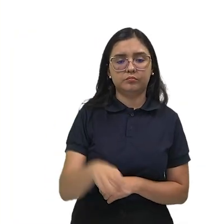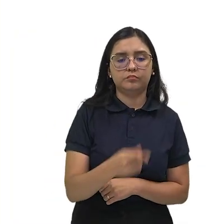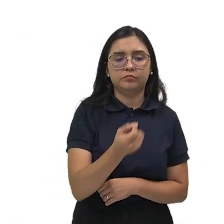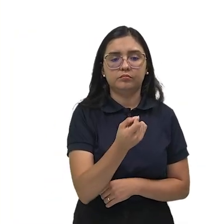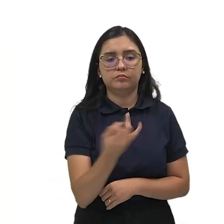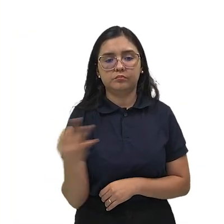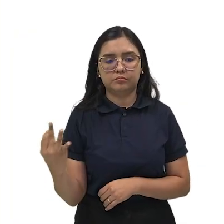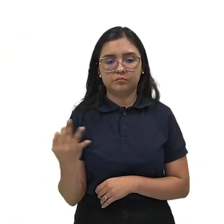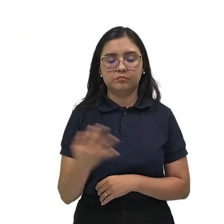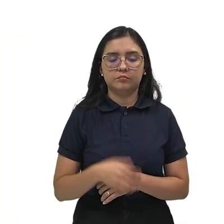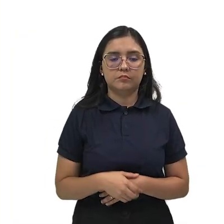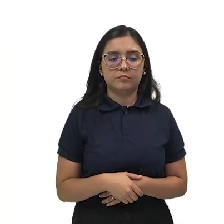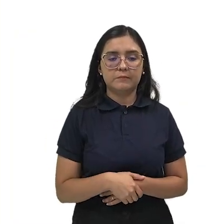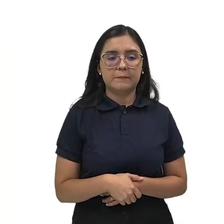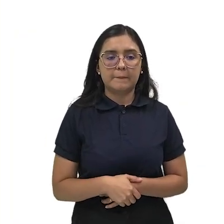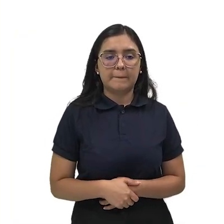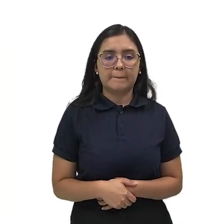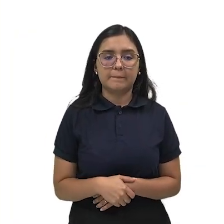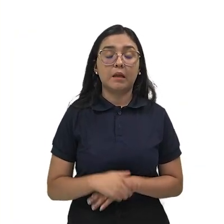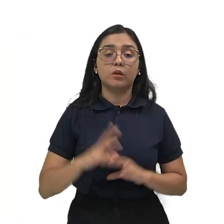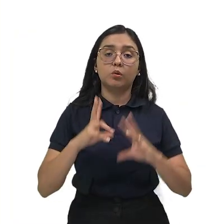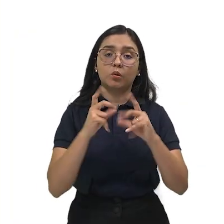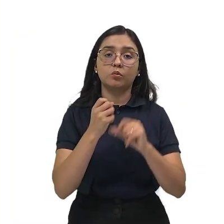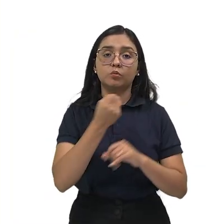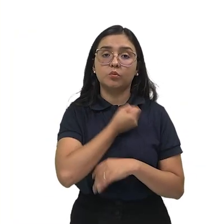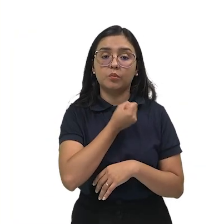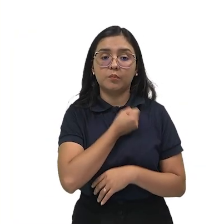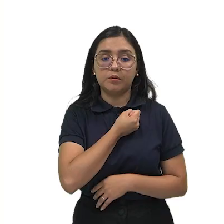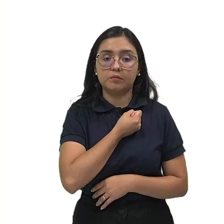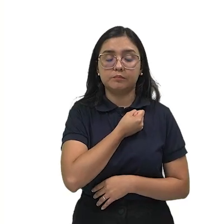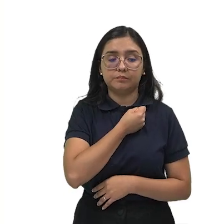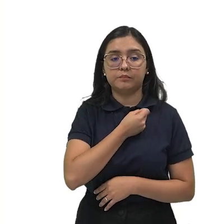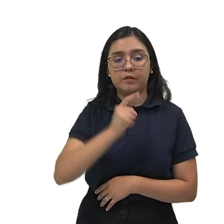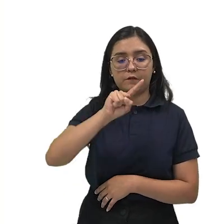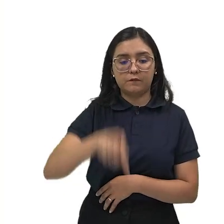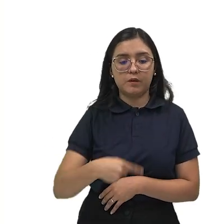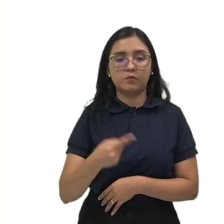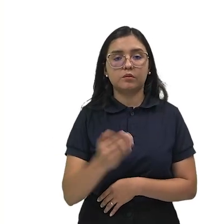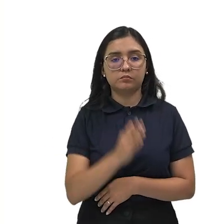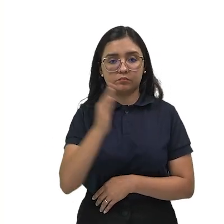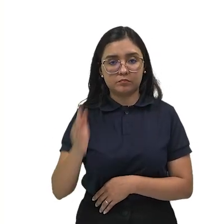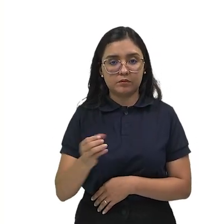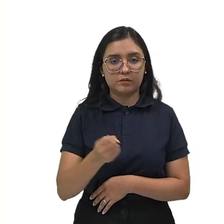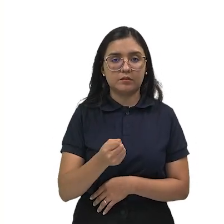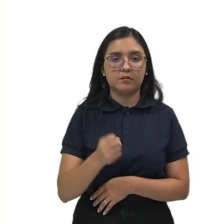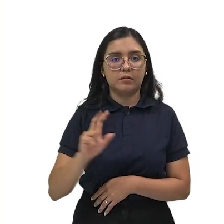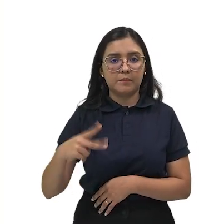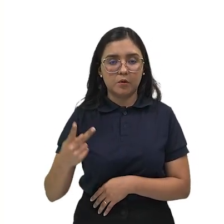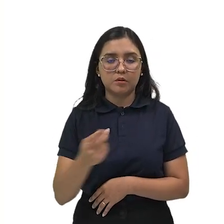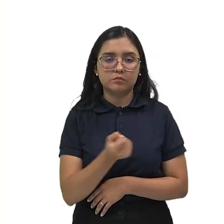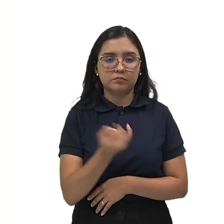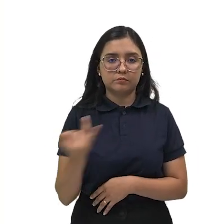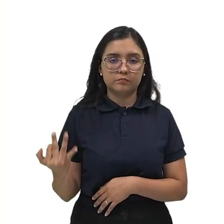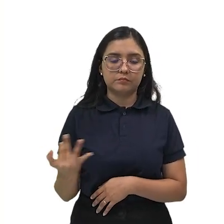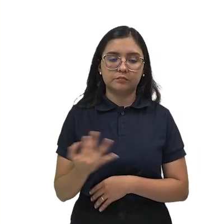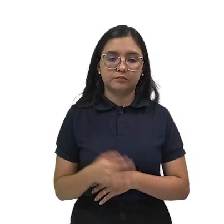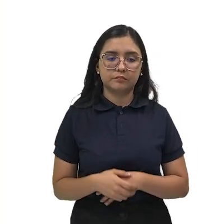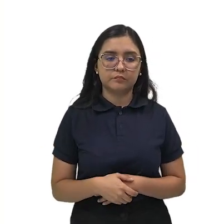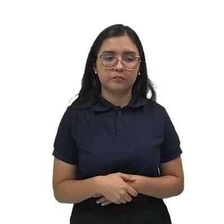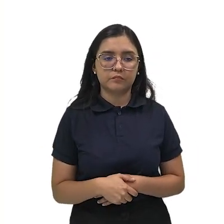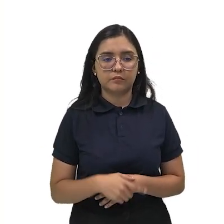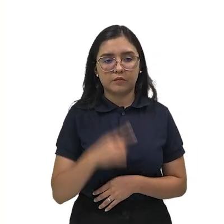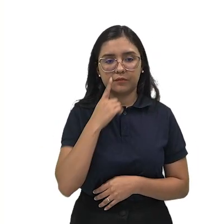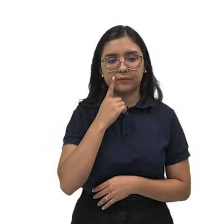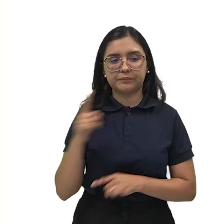decimal é tudo que vem depois da vírgula. Então, ó,